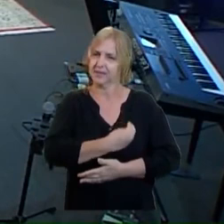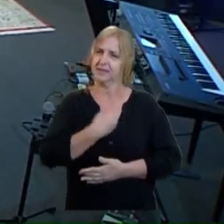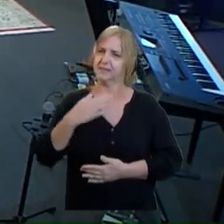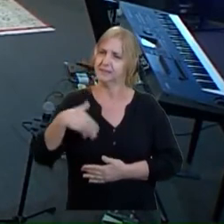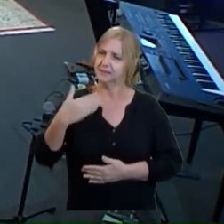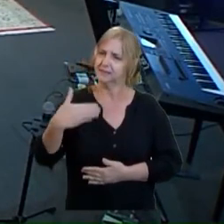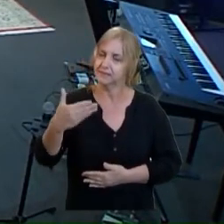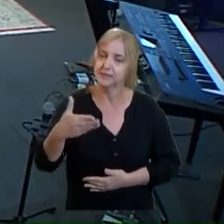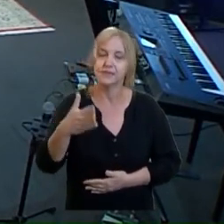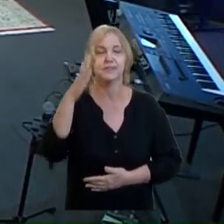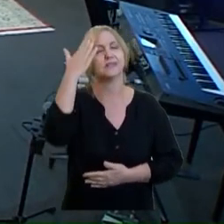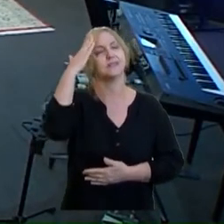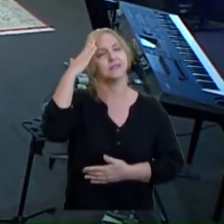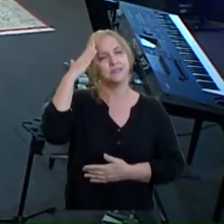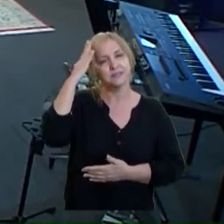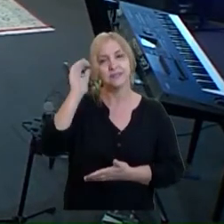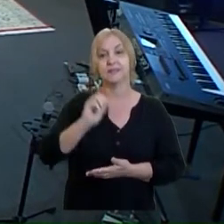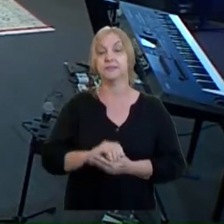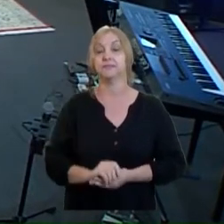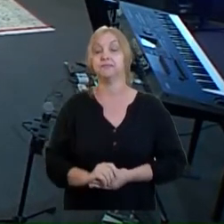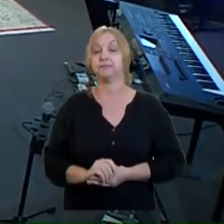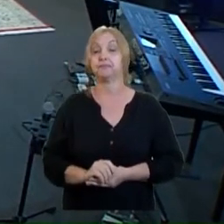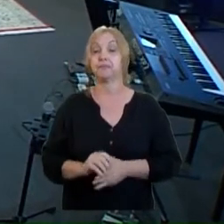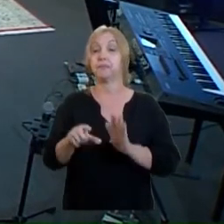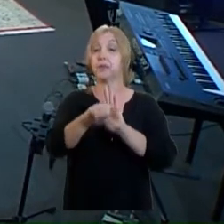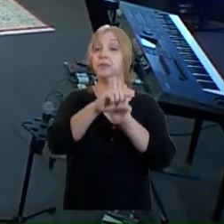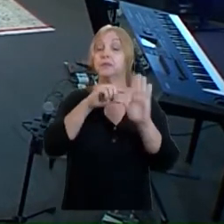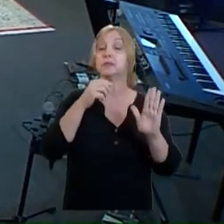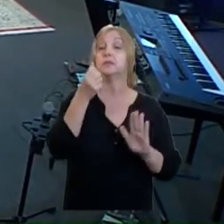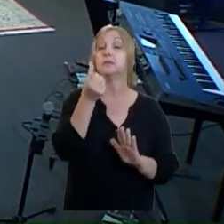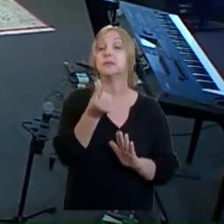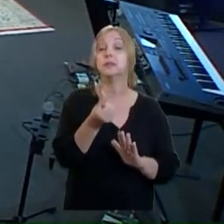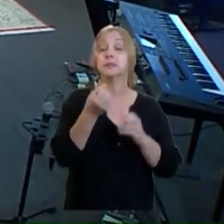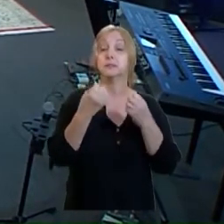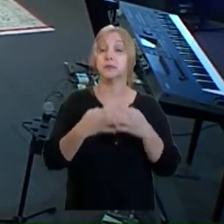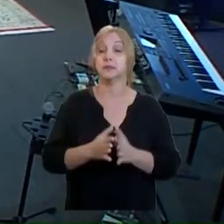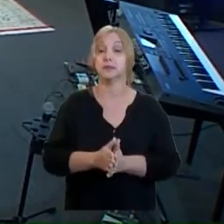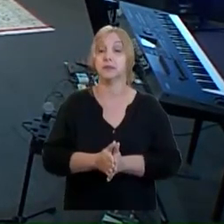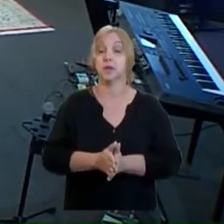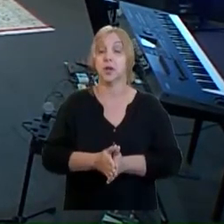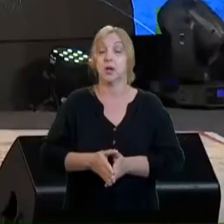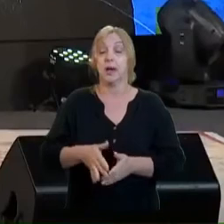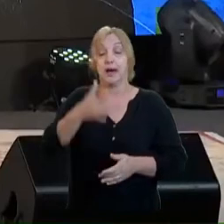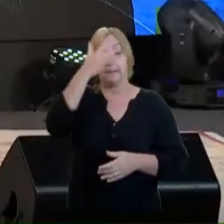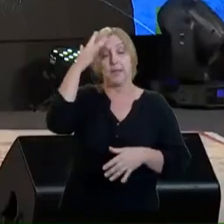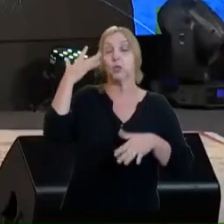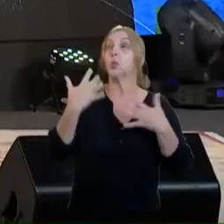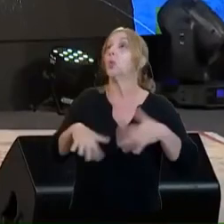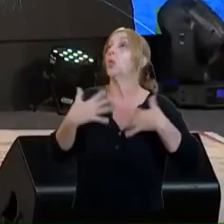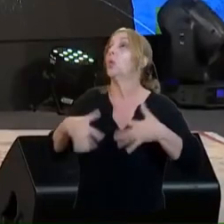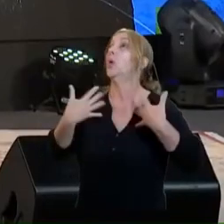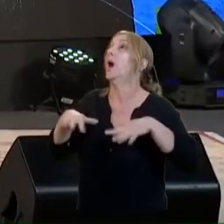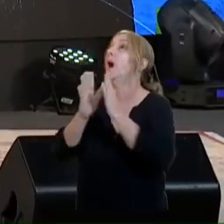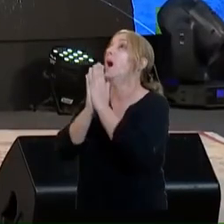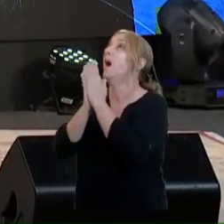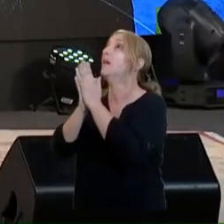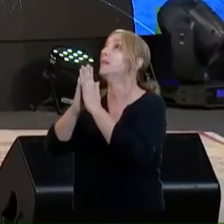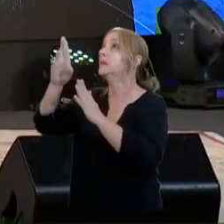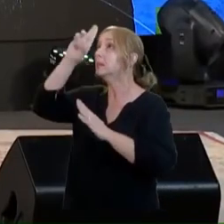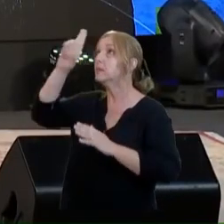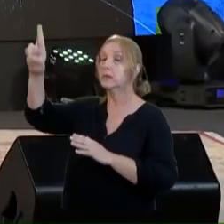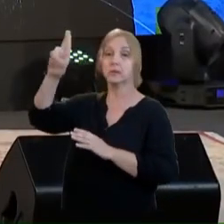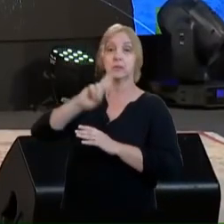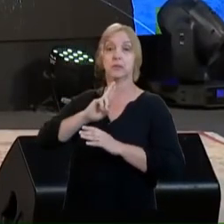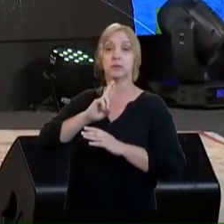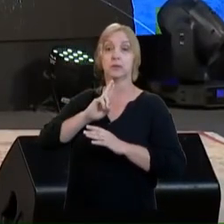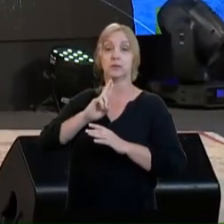essa compreensão tão forte. Olha o versículo 6. Clamou este aflito e o Senhor o ouviu.